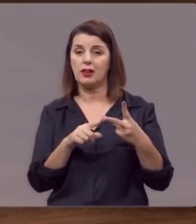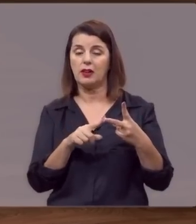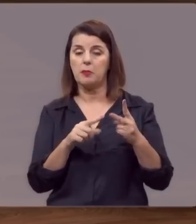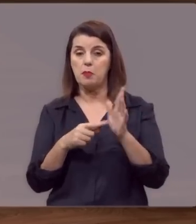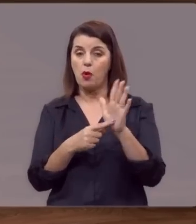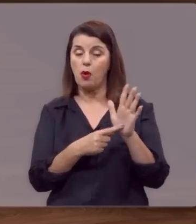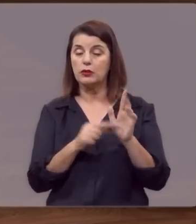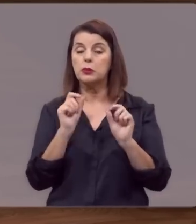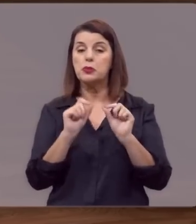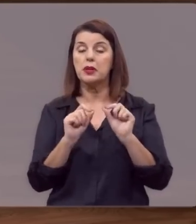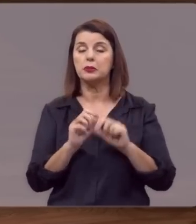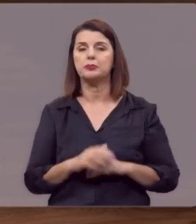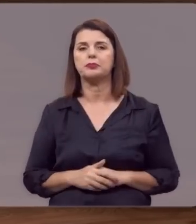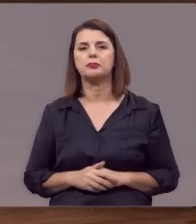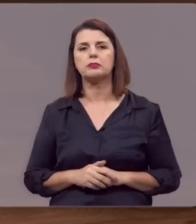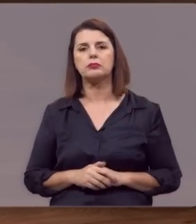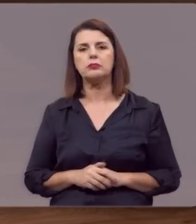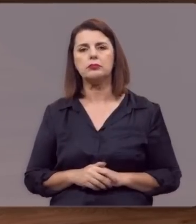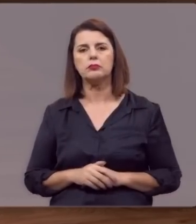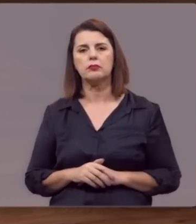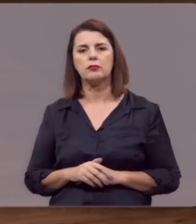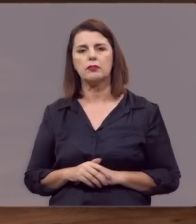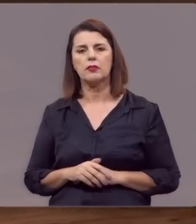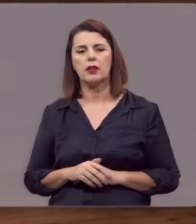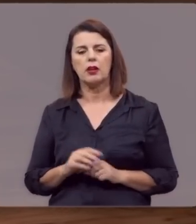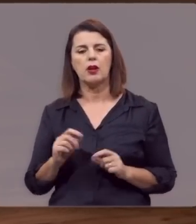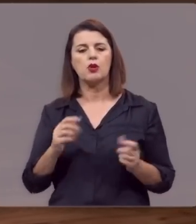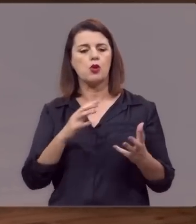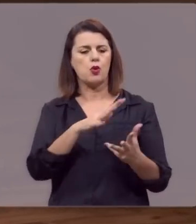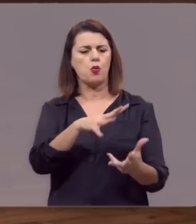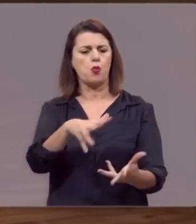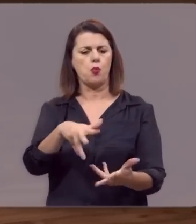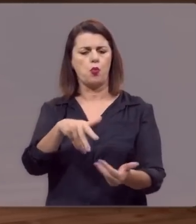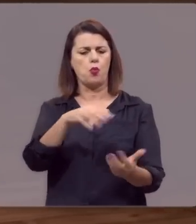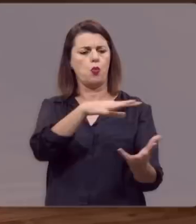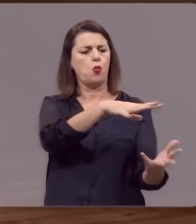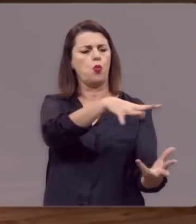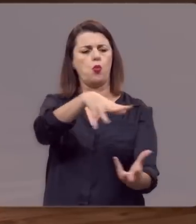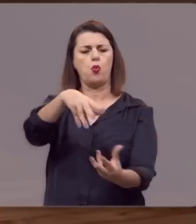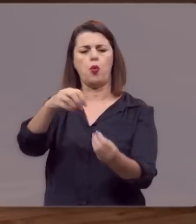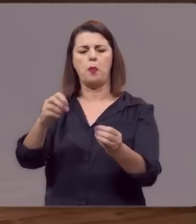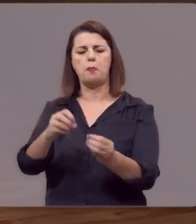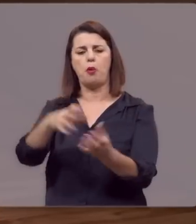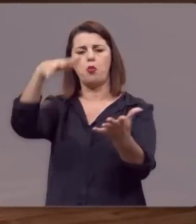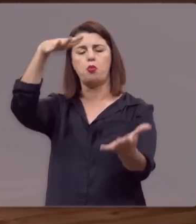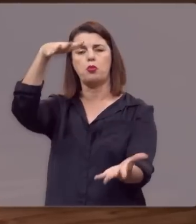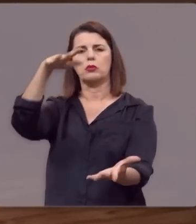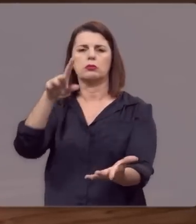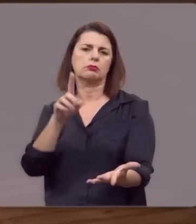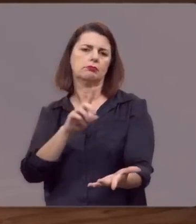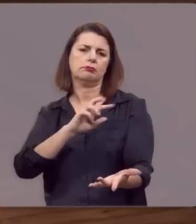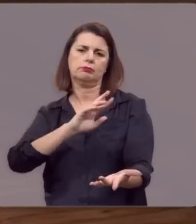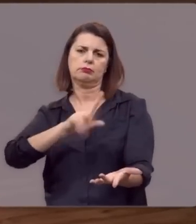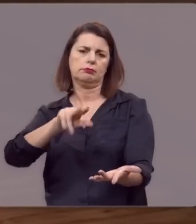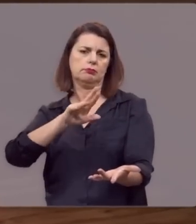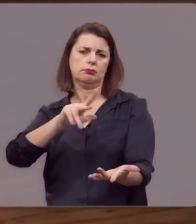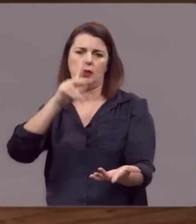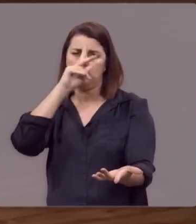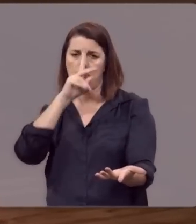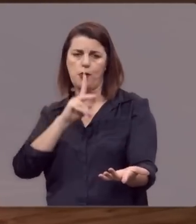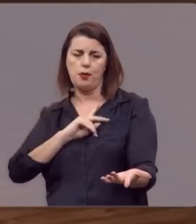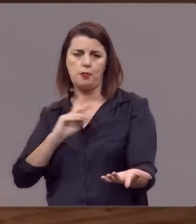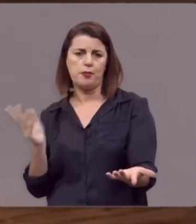texto reprova a ideia da geração espontânea, que o universo surgiu espontaneamente. Não, o universo não pariu a si